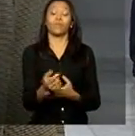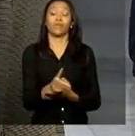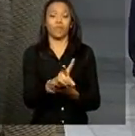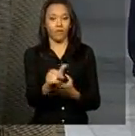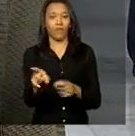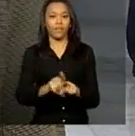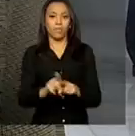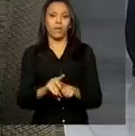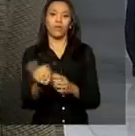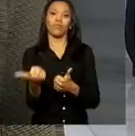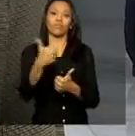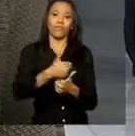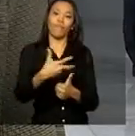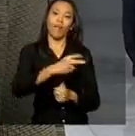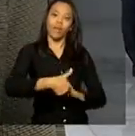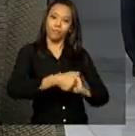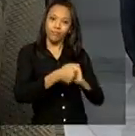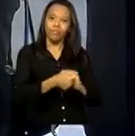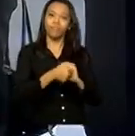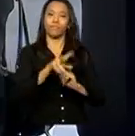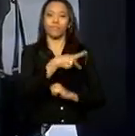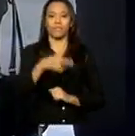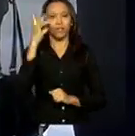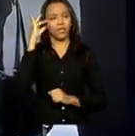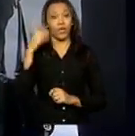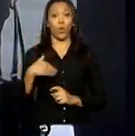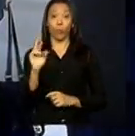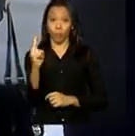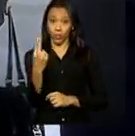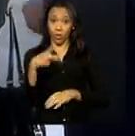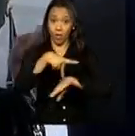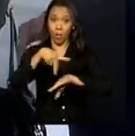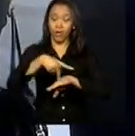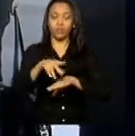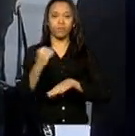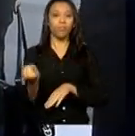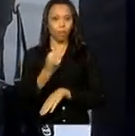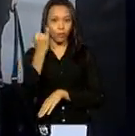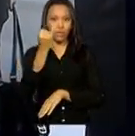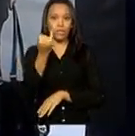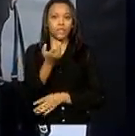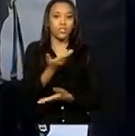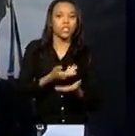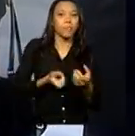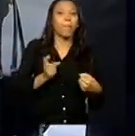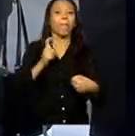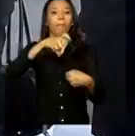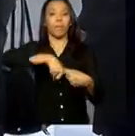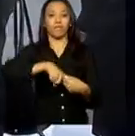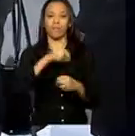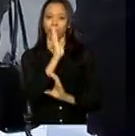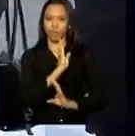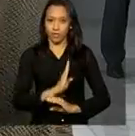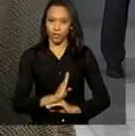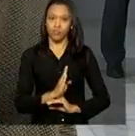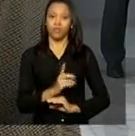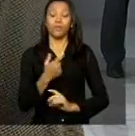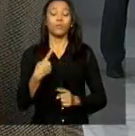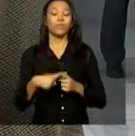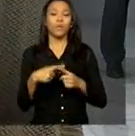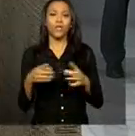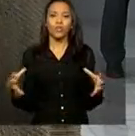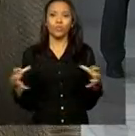os cumprimentos à presidente Dilma Rousseff. O Uruguai, que é um parceiro importante do Brasil em termos de construção do que é o